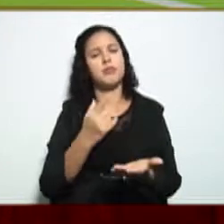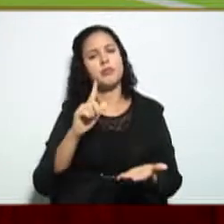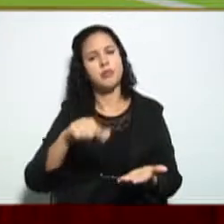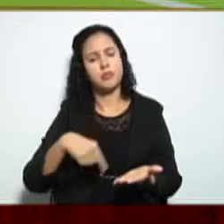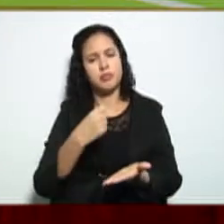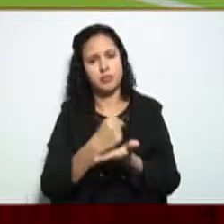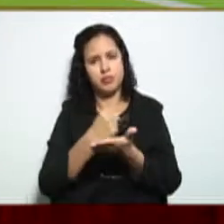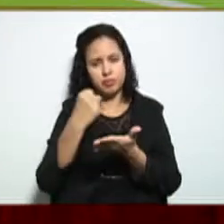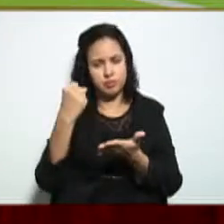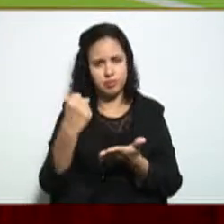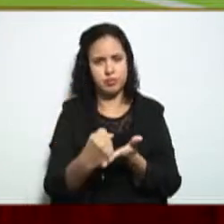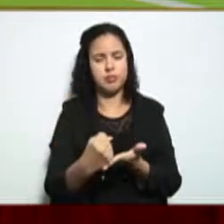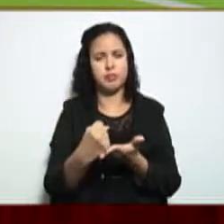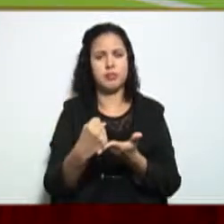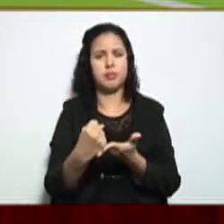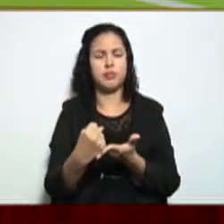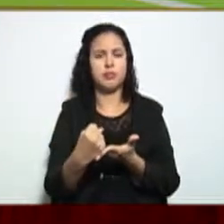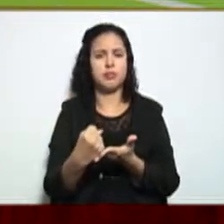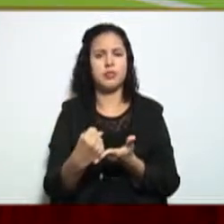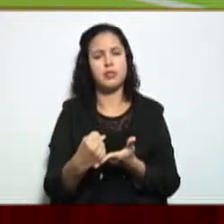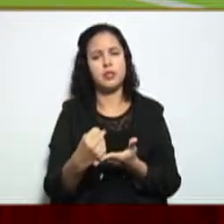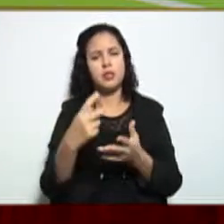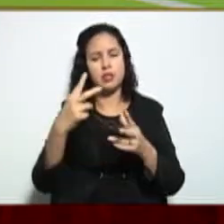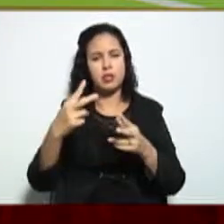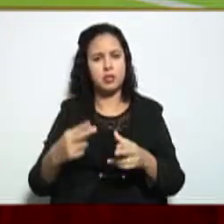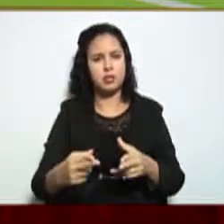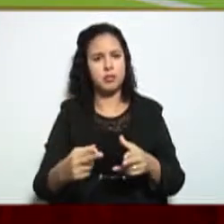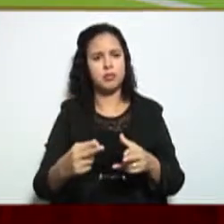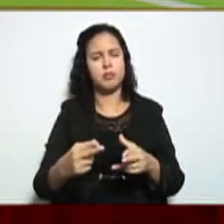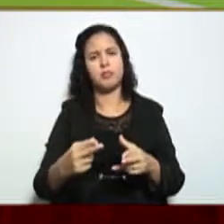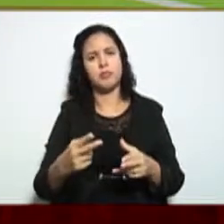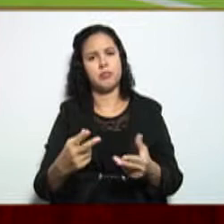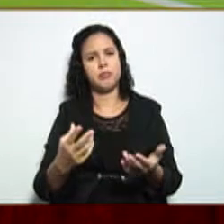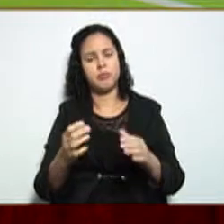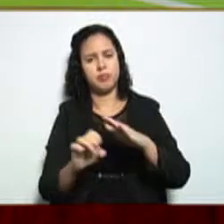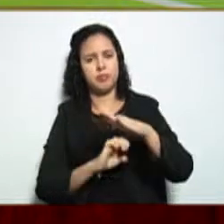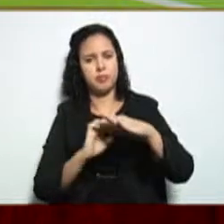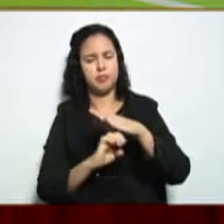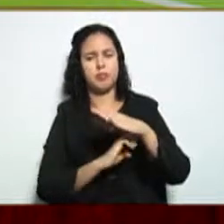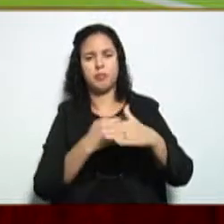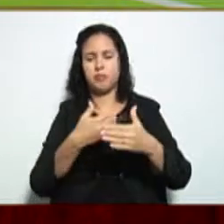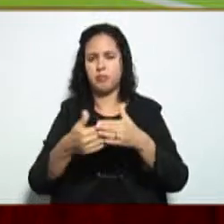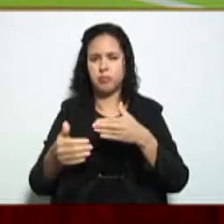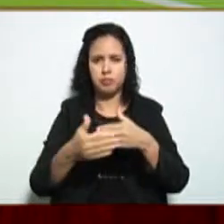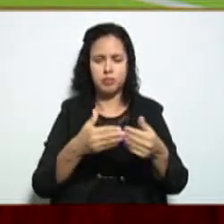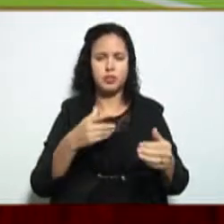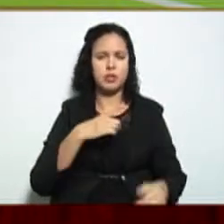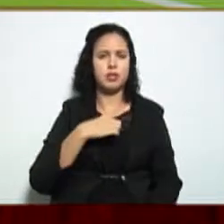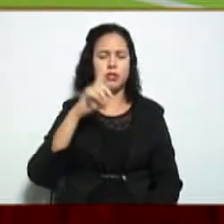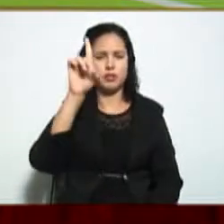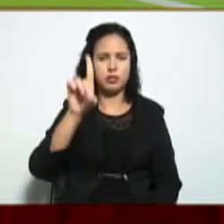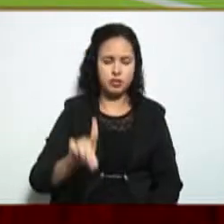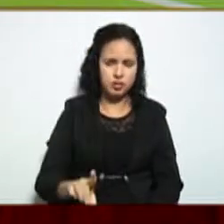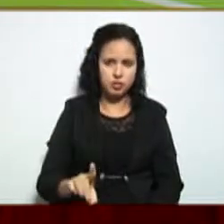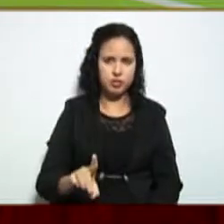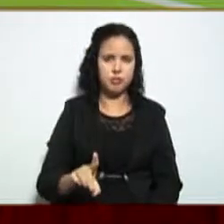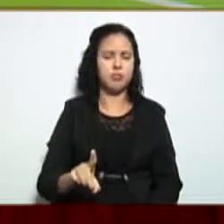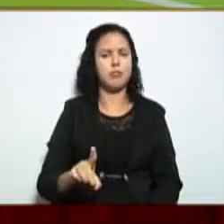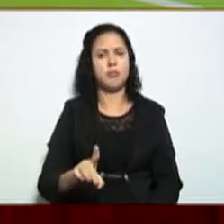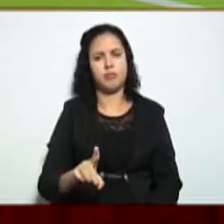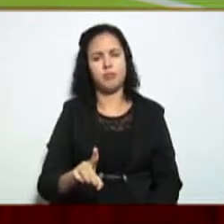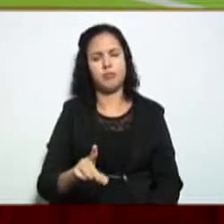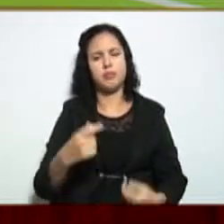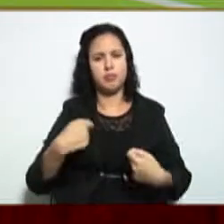o empregado de uma cooperativa é empregado como de uma empresa qualquer. Então, ele tem todos os direitos de um funcionário qualquer, por isso ele recebe o